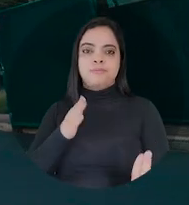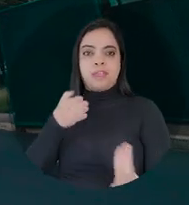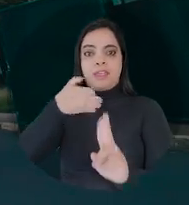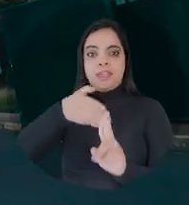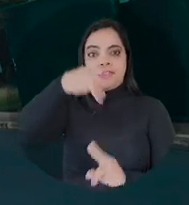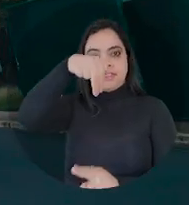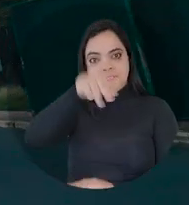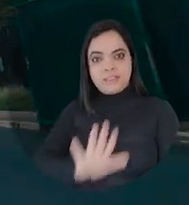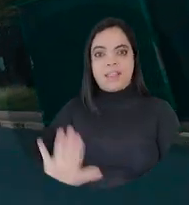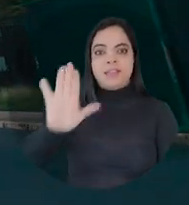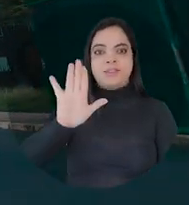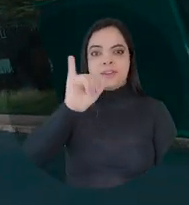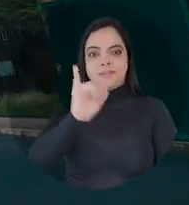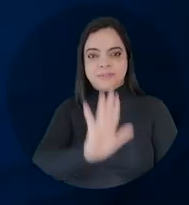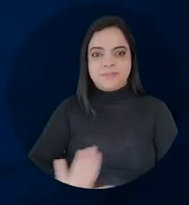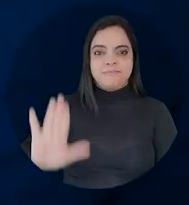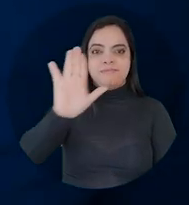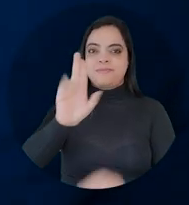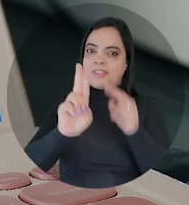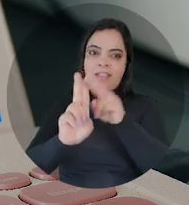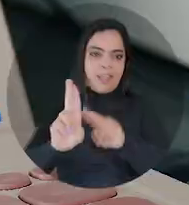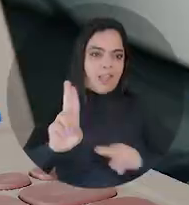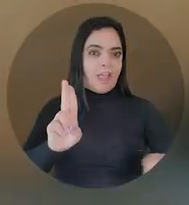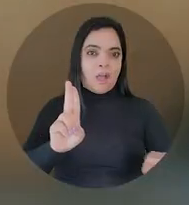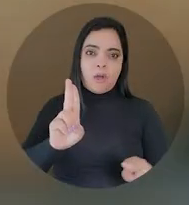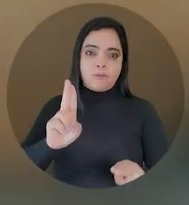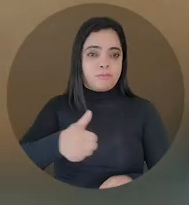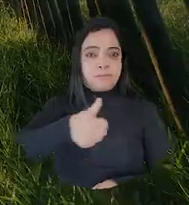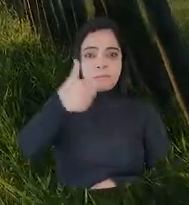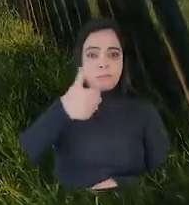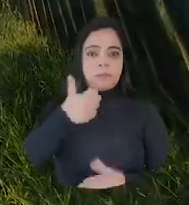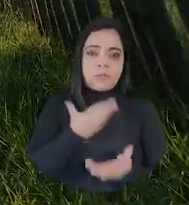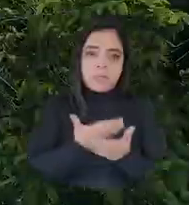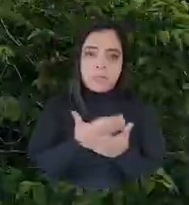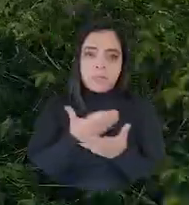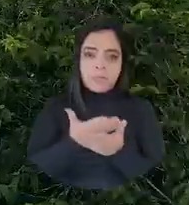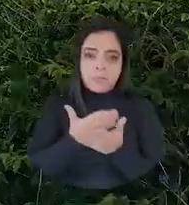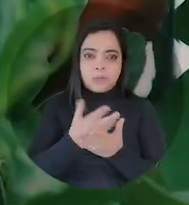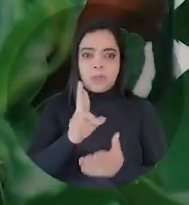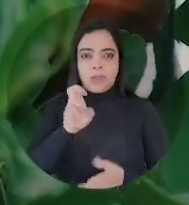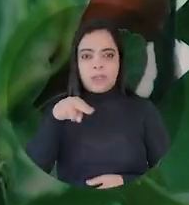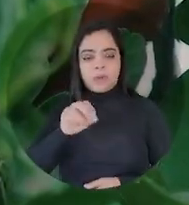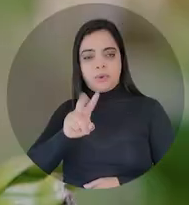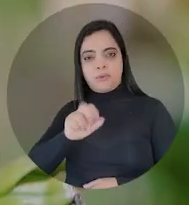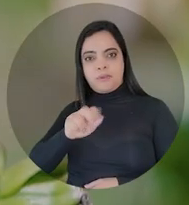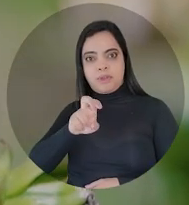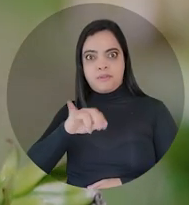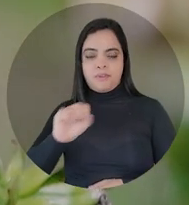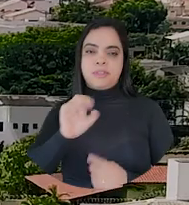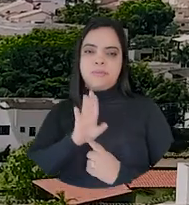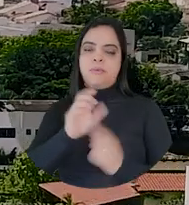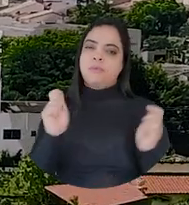Referência nacional e internacional, a UFO é pioneira em estudos renováveis e destaca o potencial da